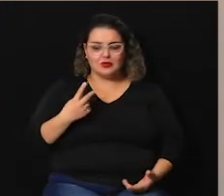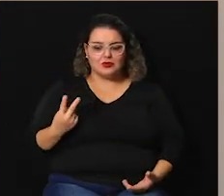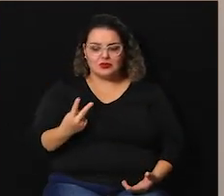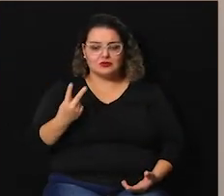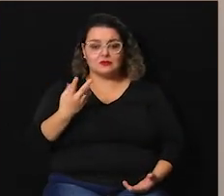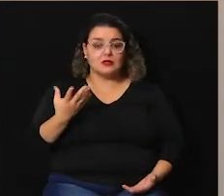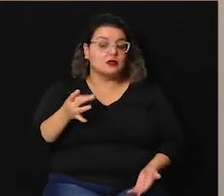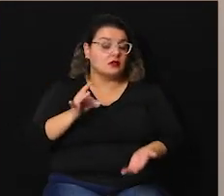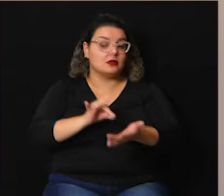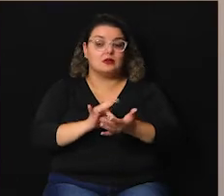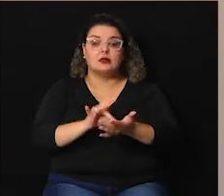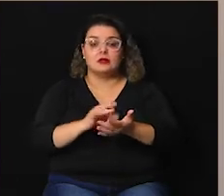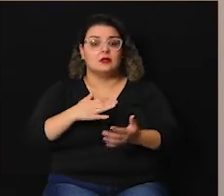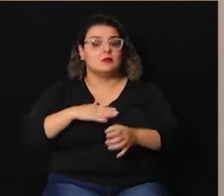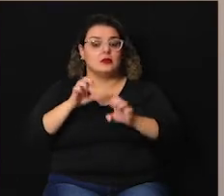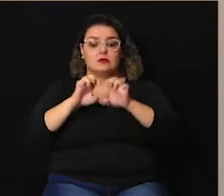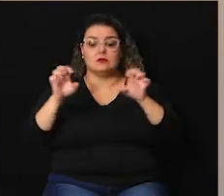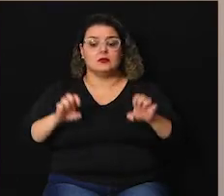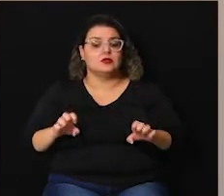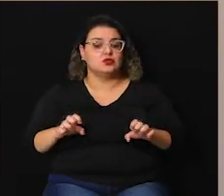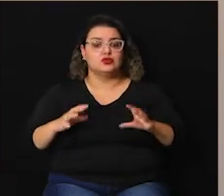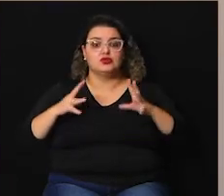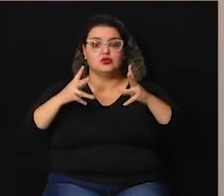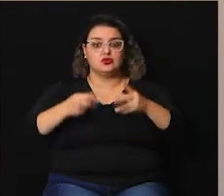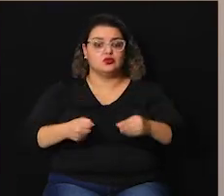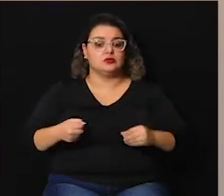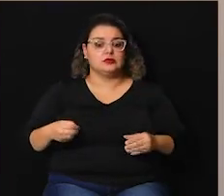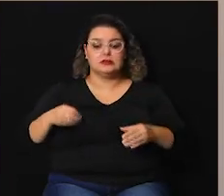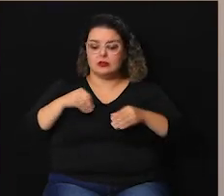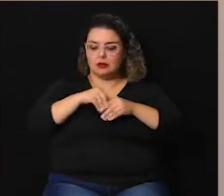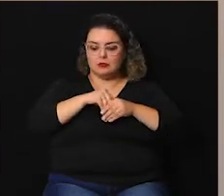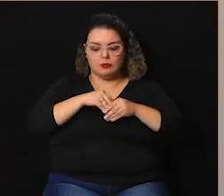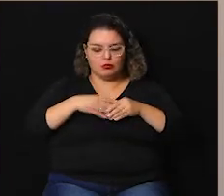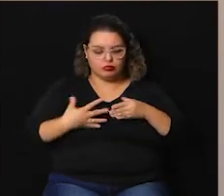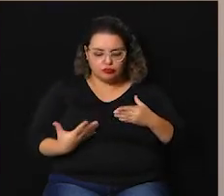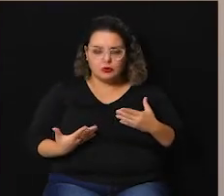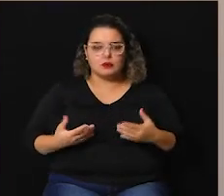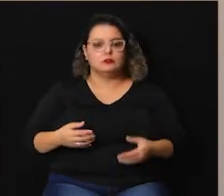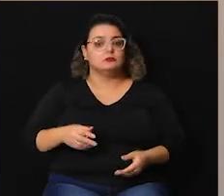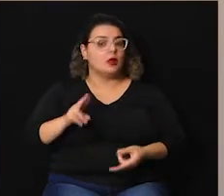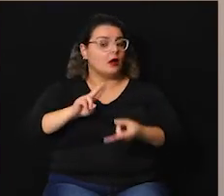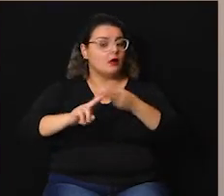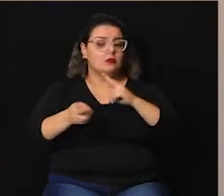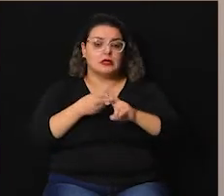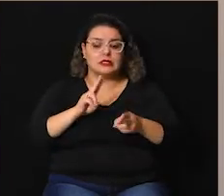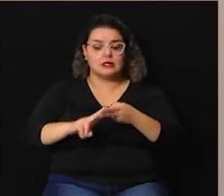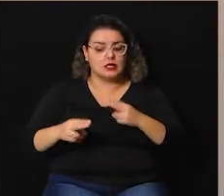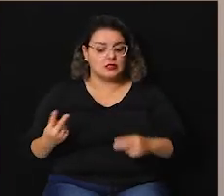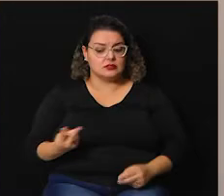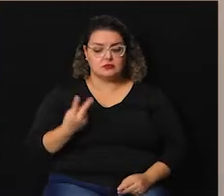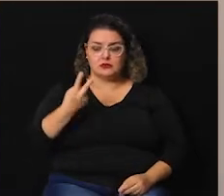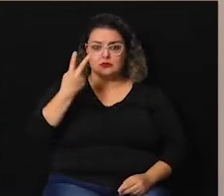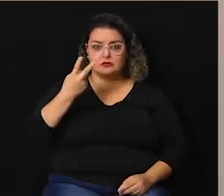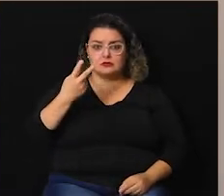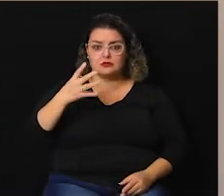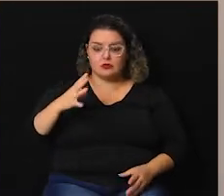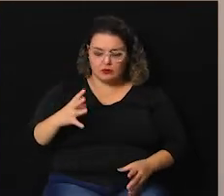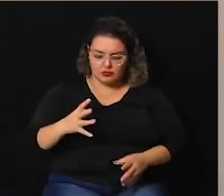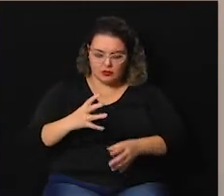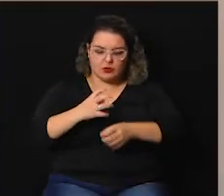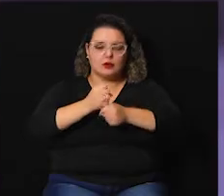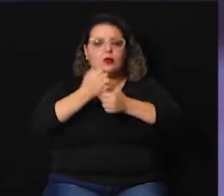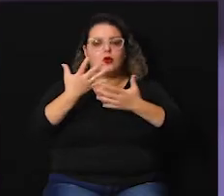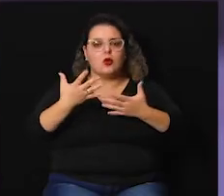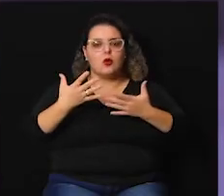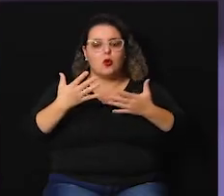tenho, quando, na verdade, na minha estrutura de personalidade, eu tenho diversos outros valores, habilidades que vão constituir aquilo que eu